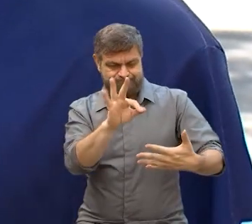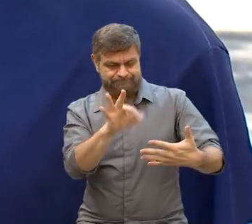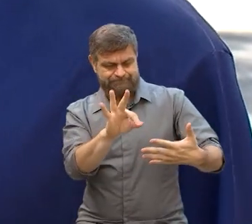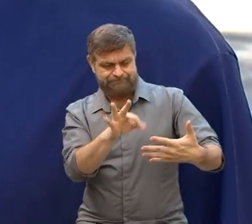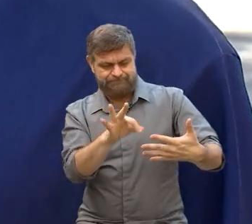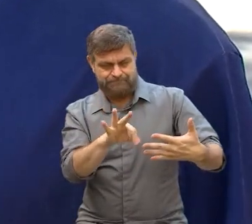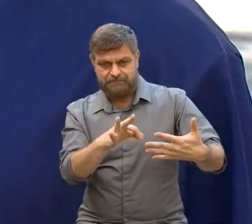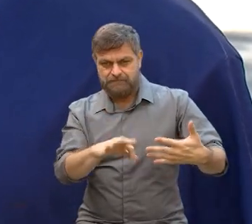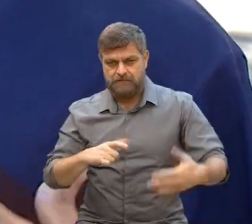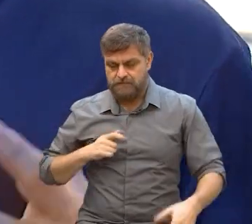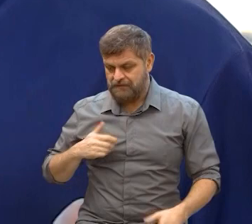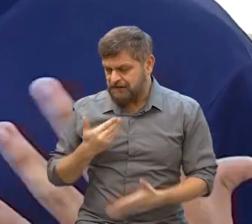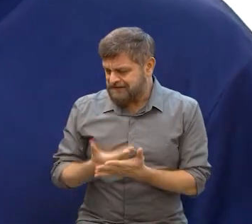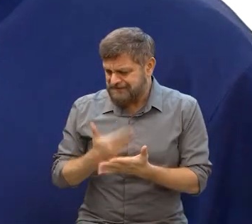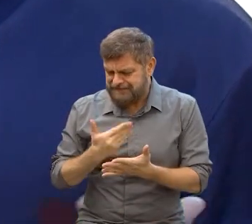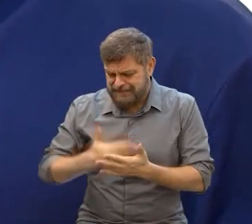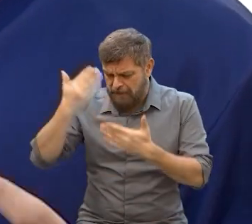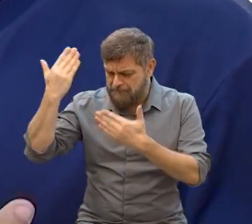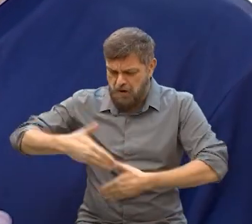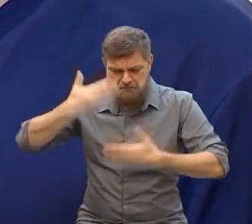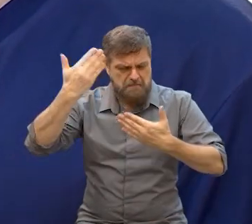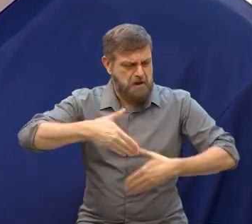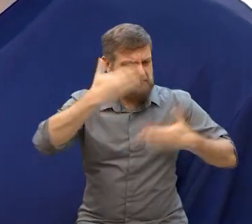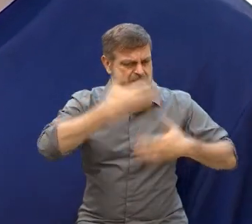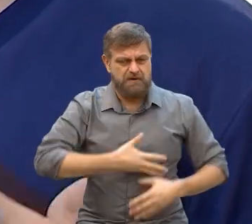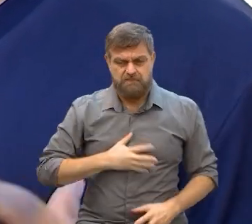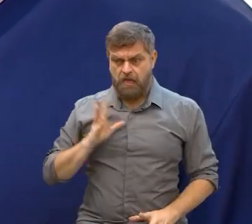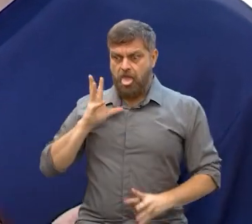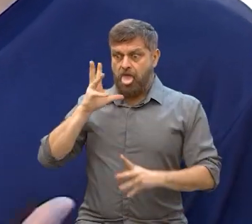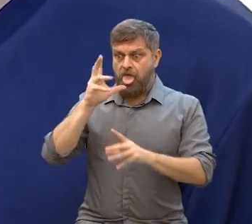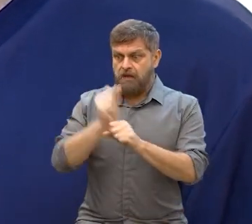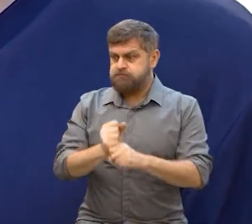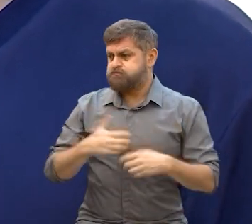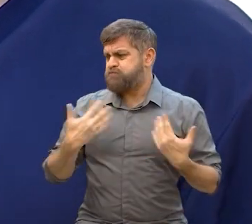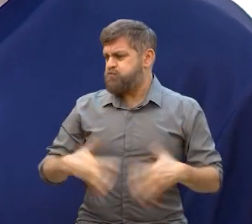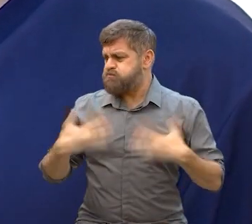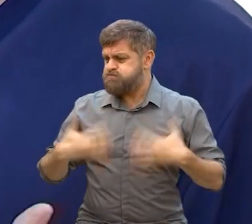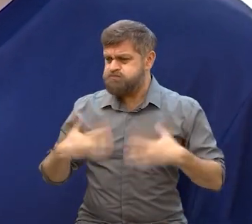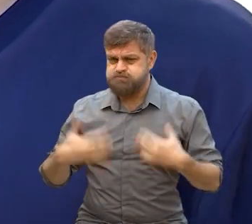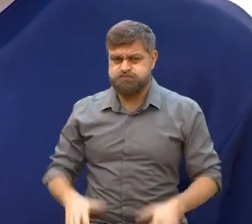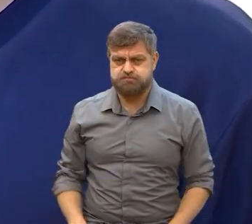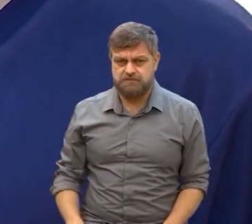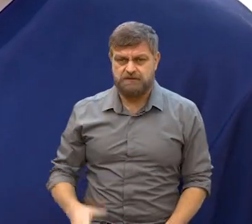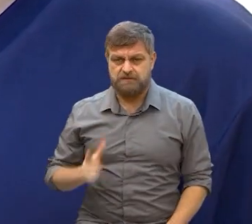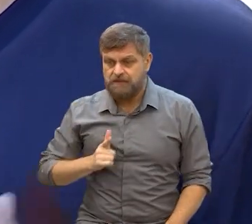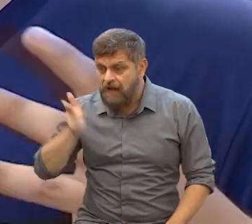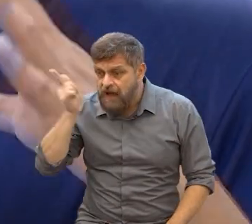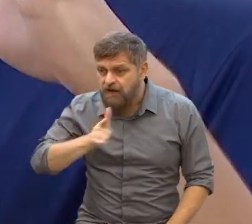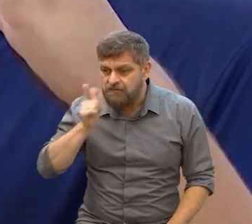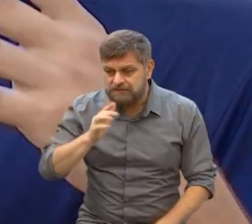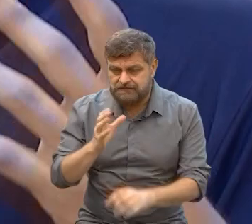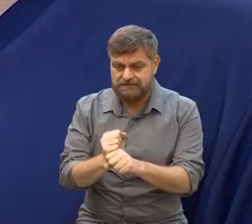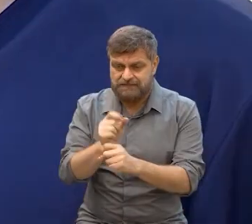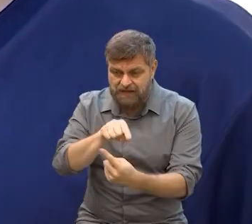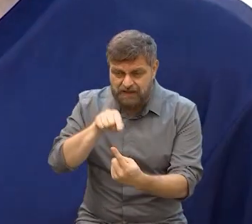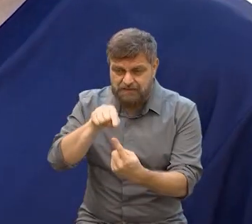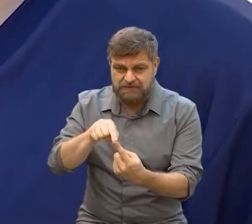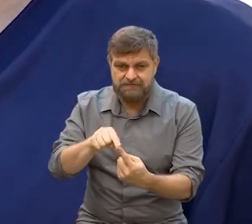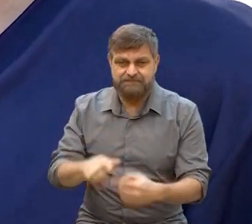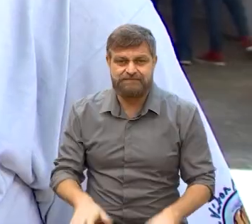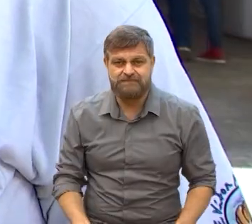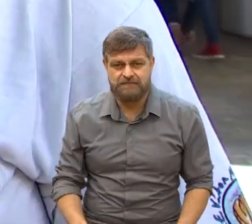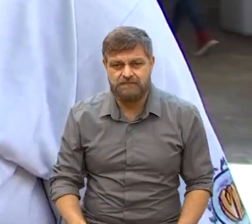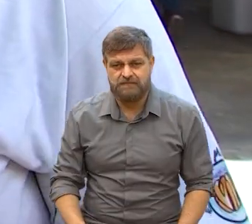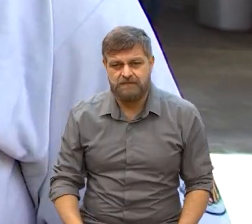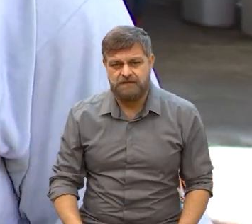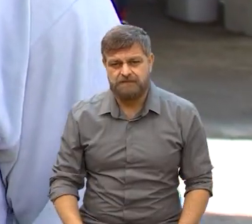uma correria, sabe? Que nossa, é muita prova, muita coisa acumulada e fica aquela correria, aquele desespero para conseguir alcançar. O objetivo que é fazer uma nota boa,